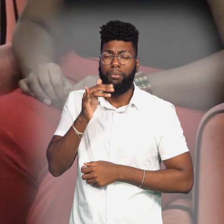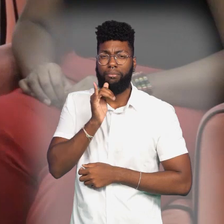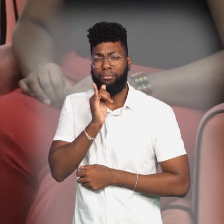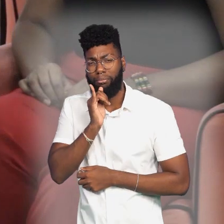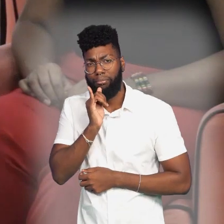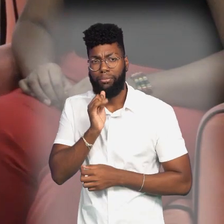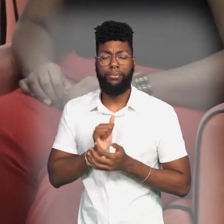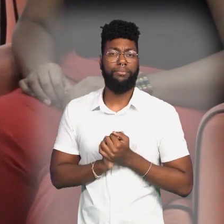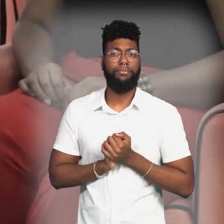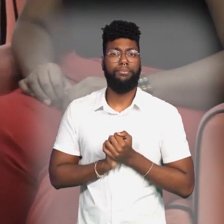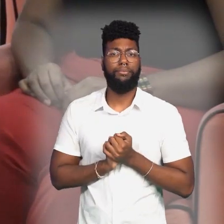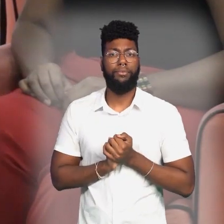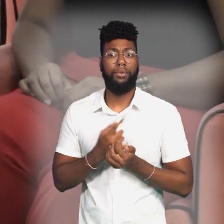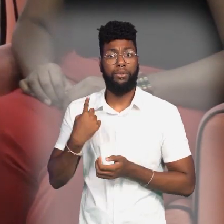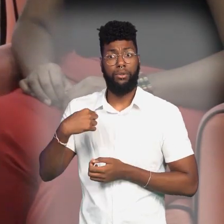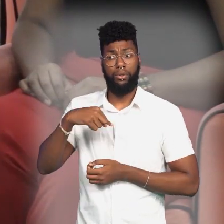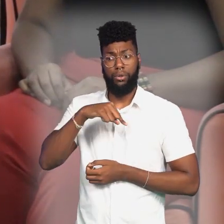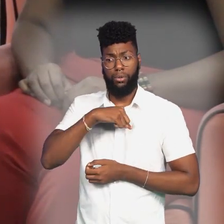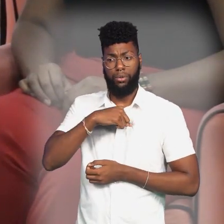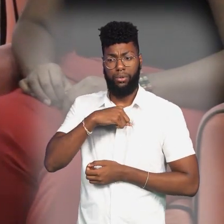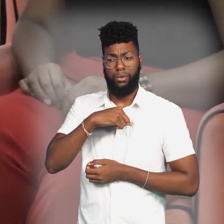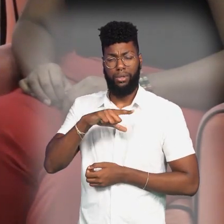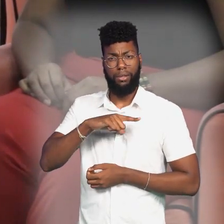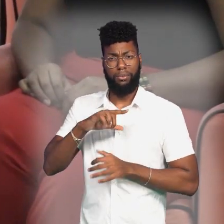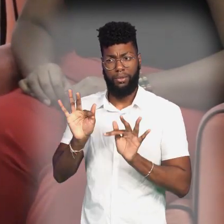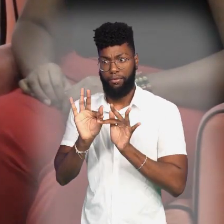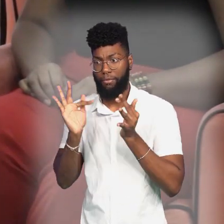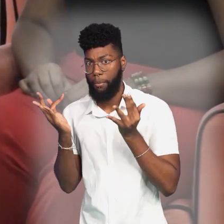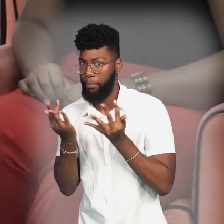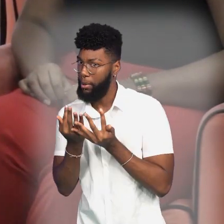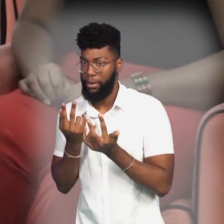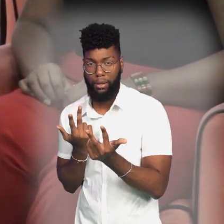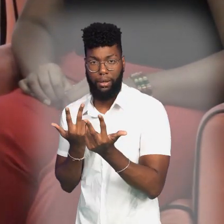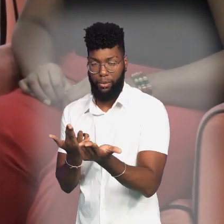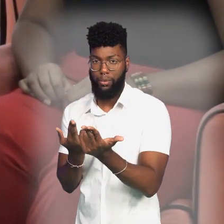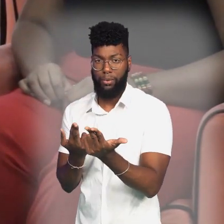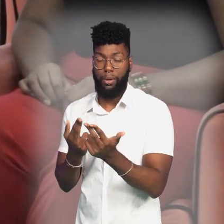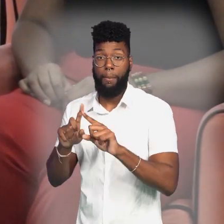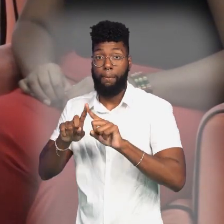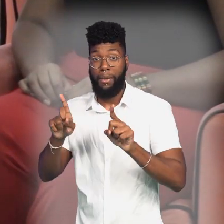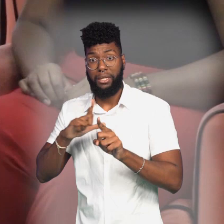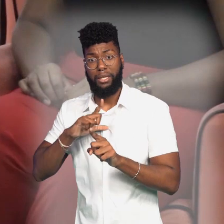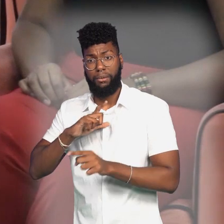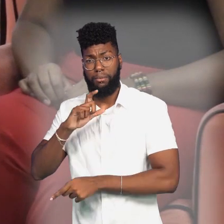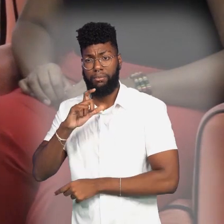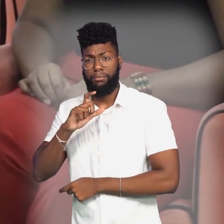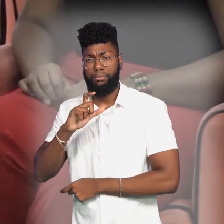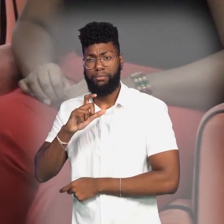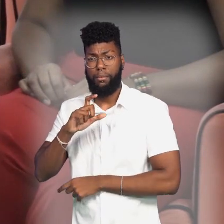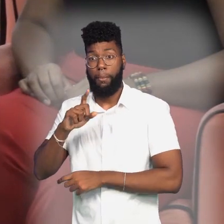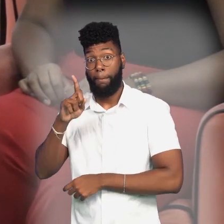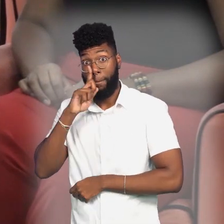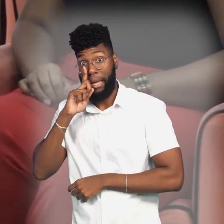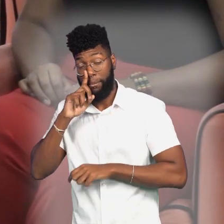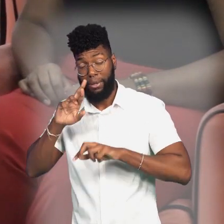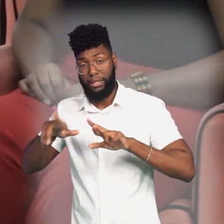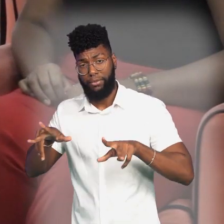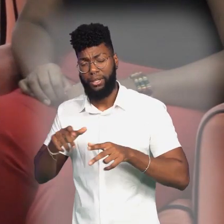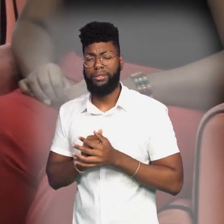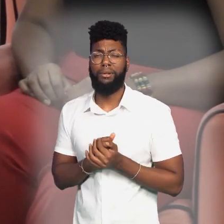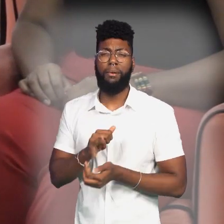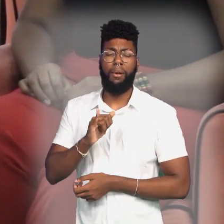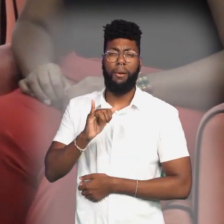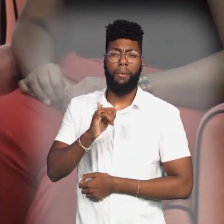vamos supor que somos da mesma família, do mesmo pai, de mãe diferente. E aí eu, quando tenho um